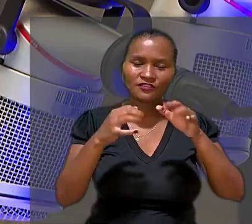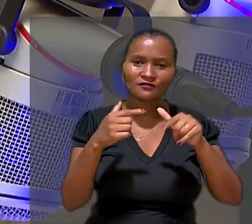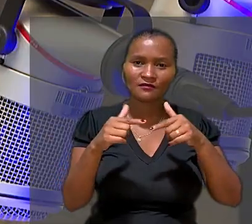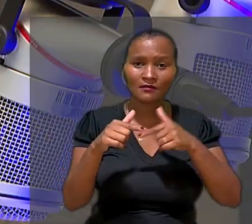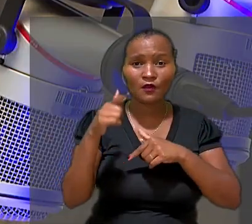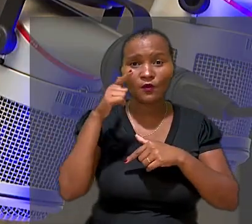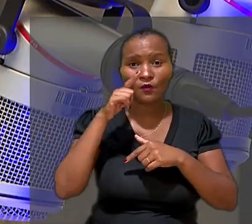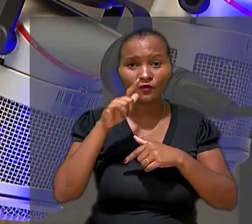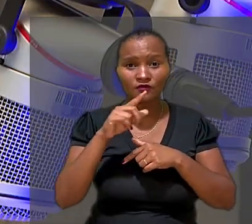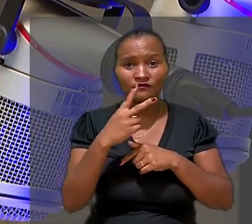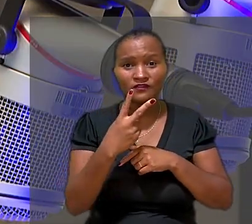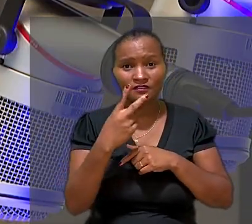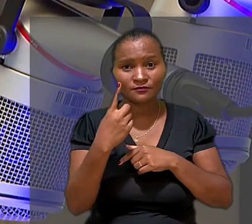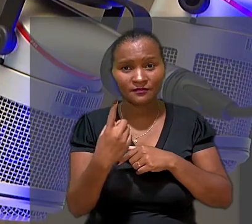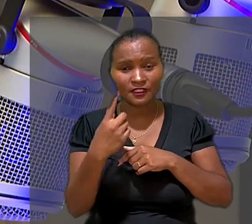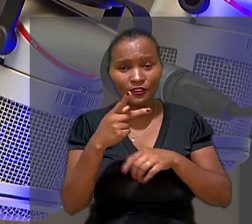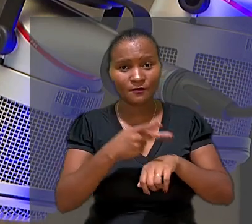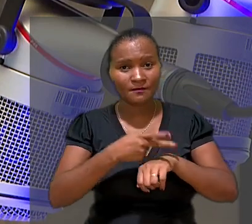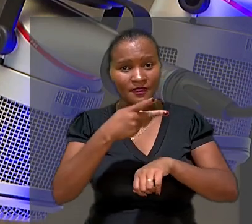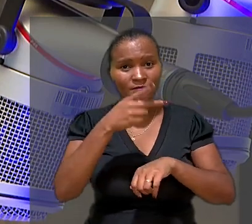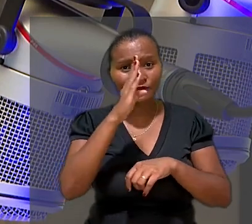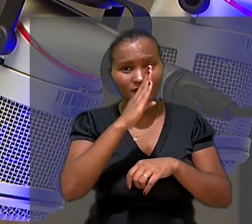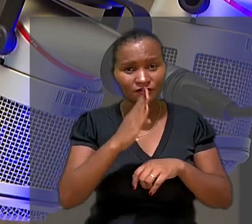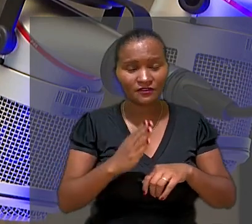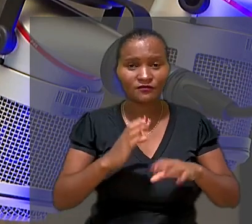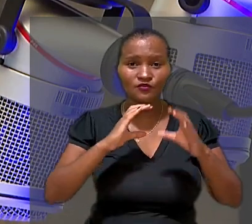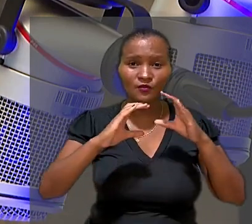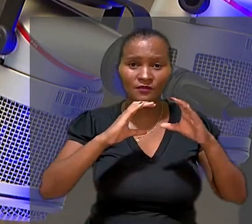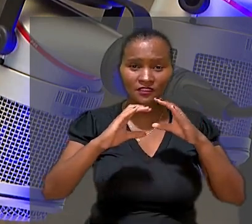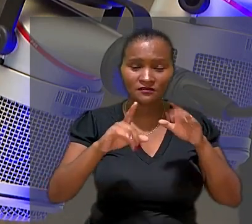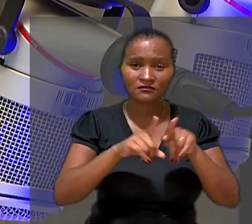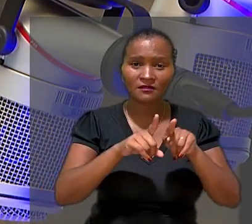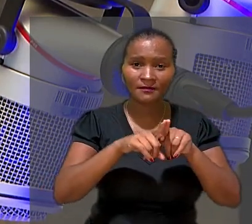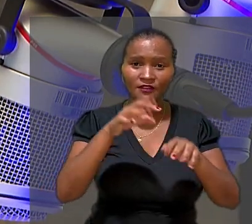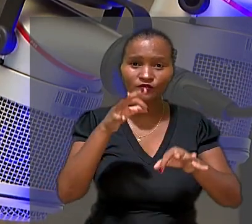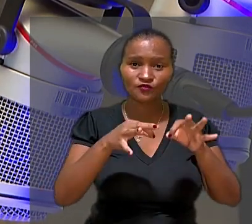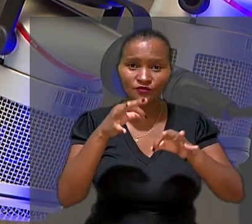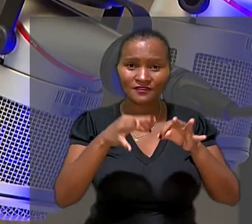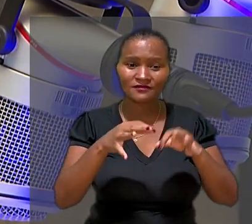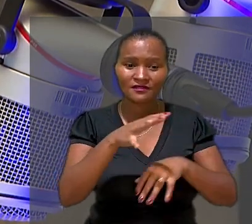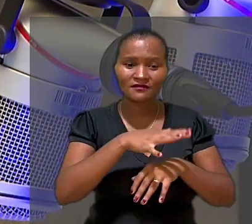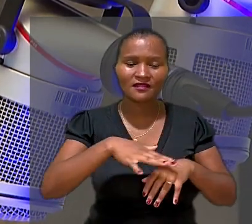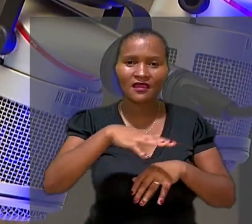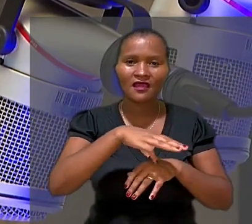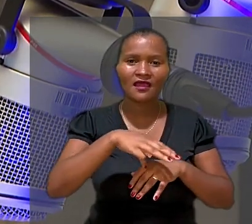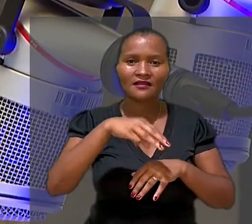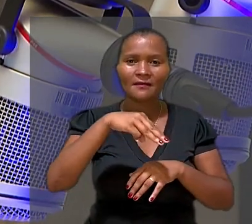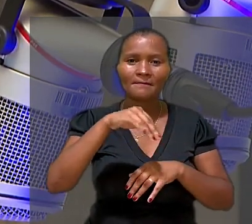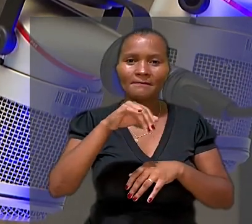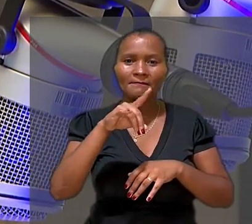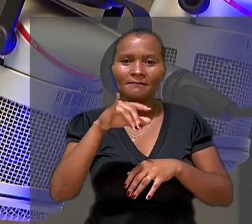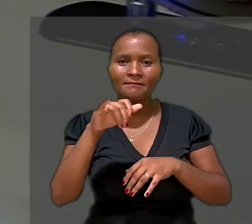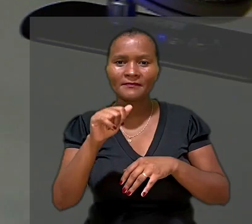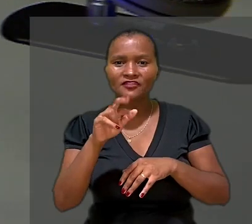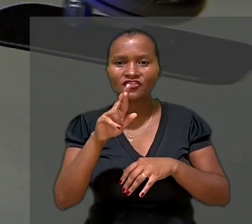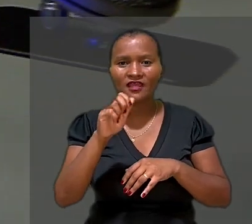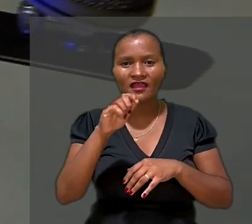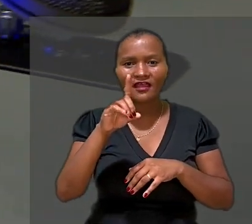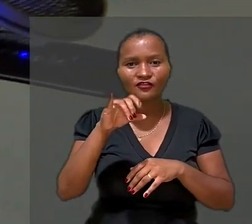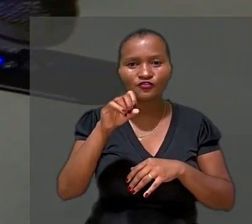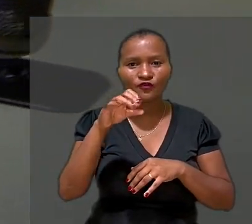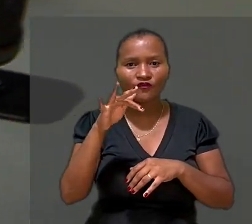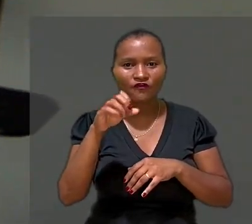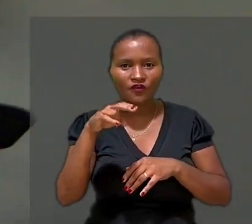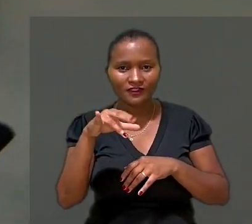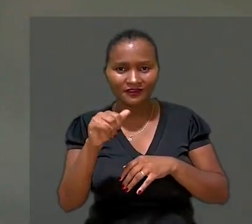Trabalho, conquistou o 21º Prêmio Nacional de Comunicação e Justiça, na categoria Mídia Radiofônica. O